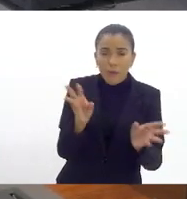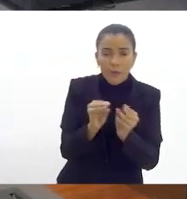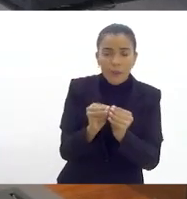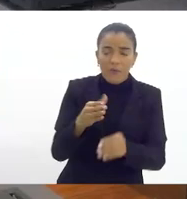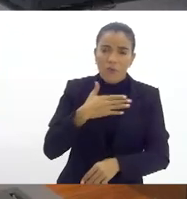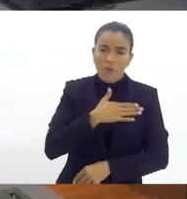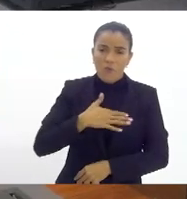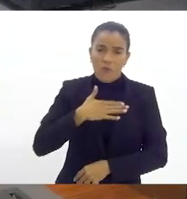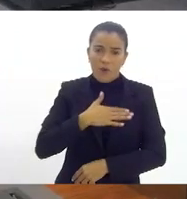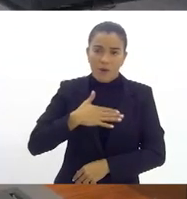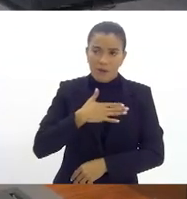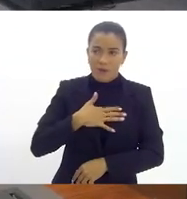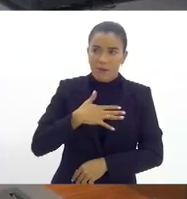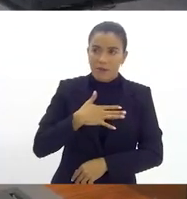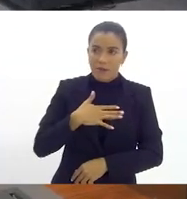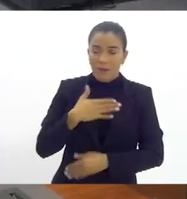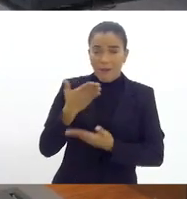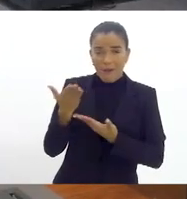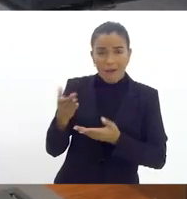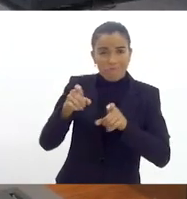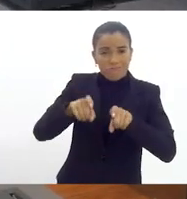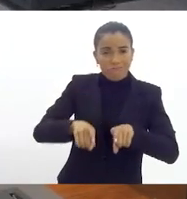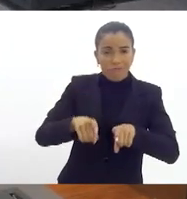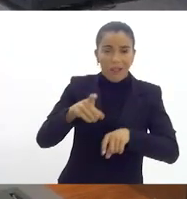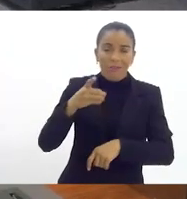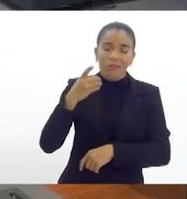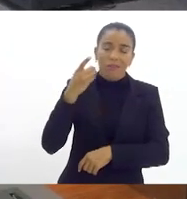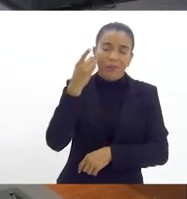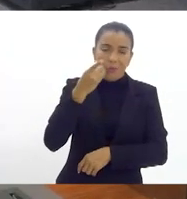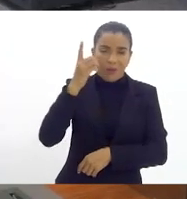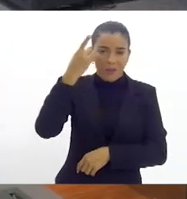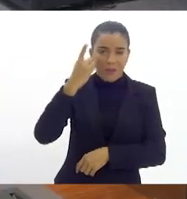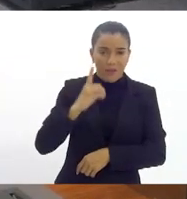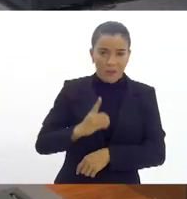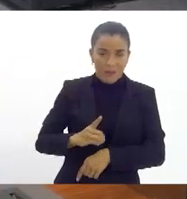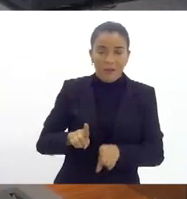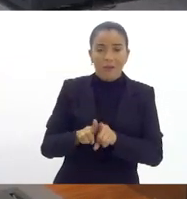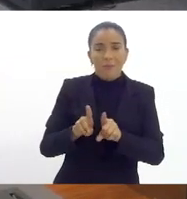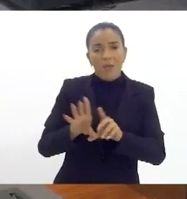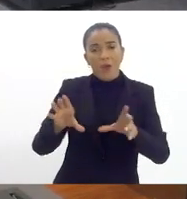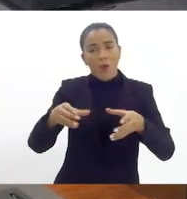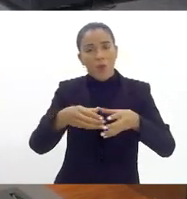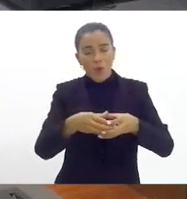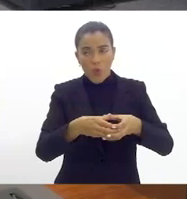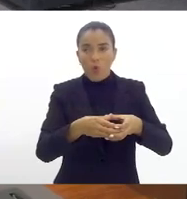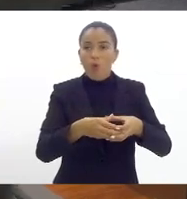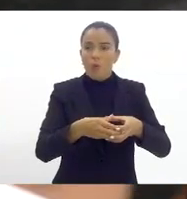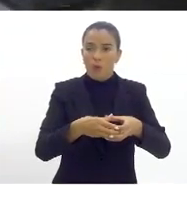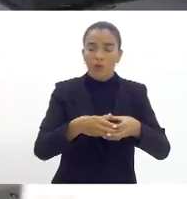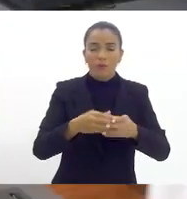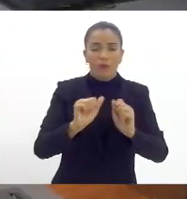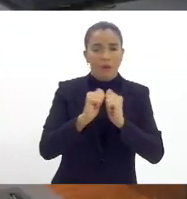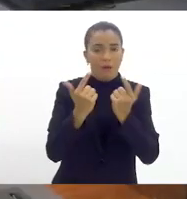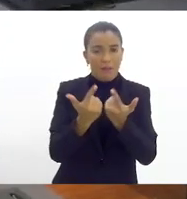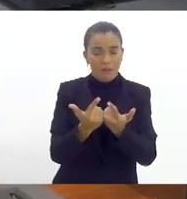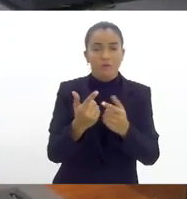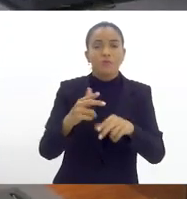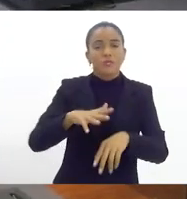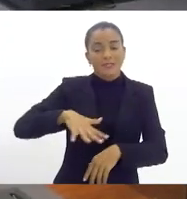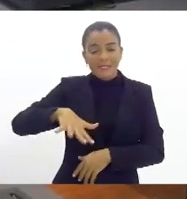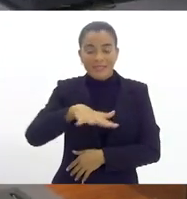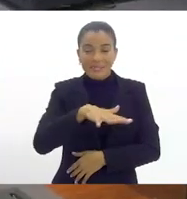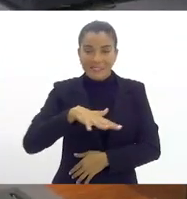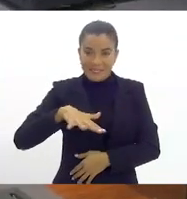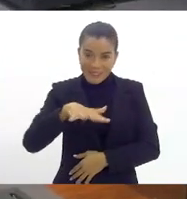saudação a ao mandato da Deputado Dani Balbi O conjunto da alerj por esse espaço